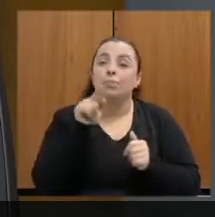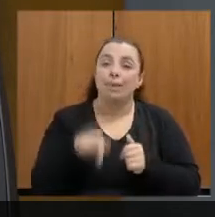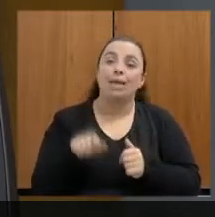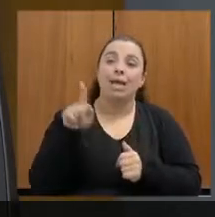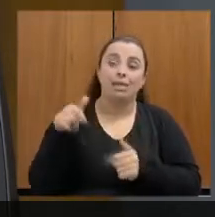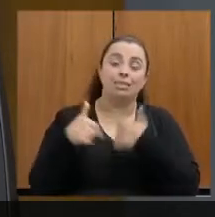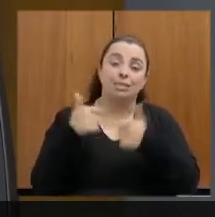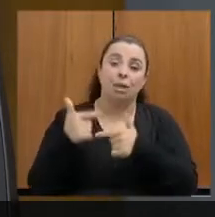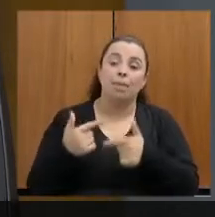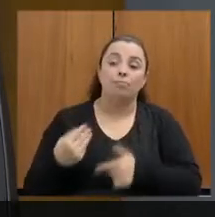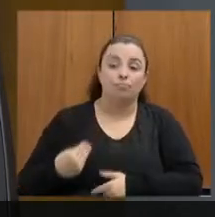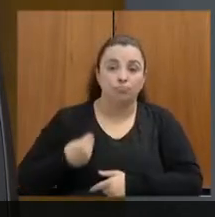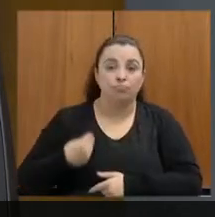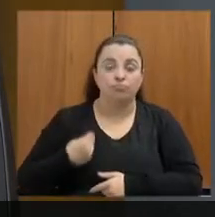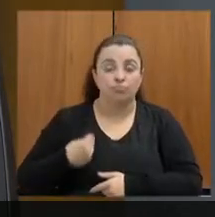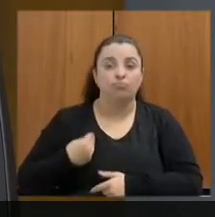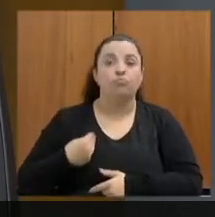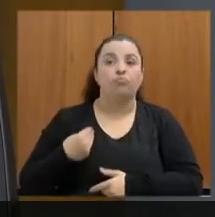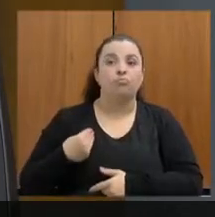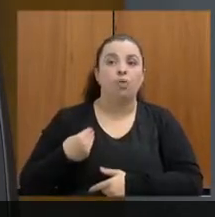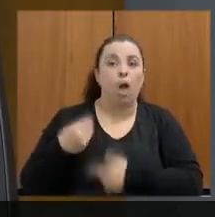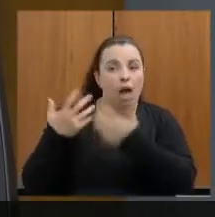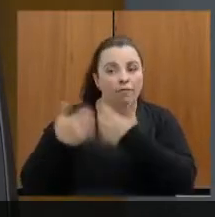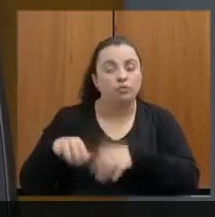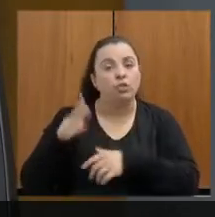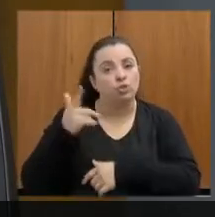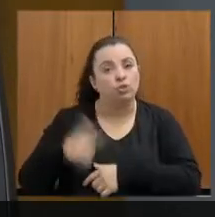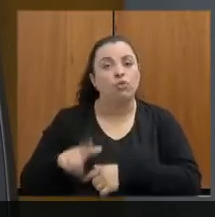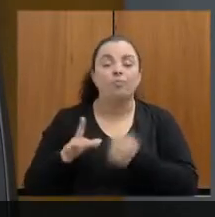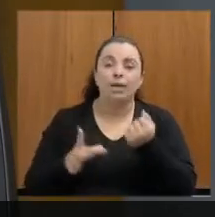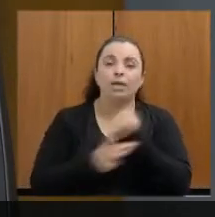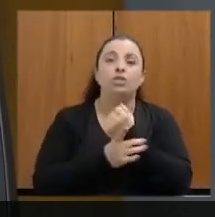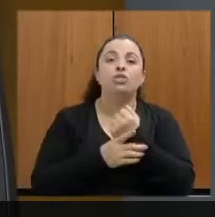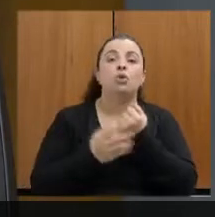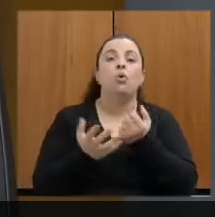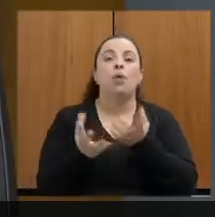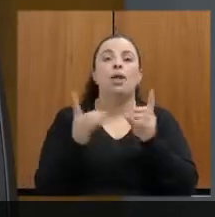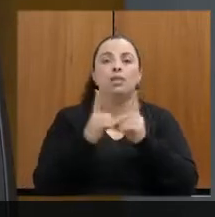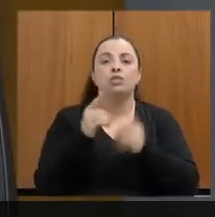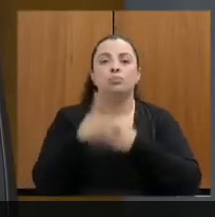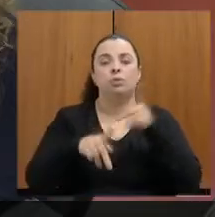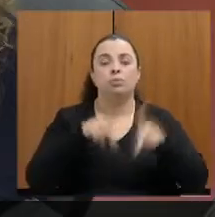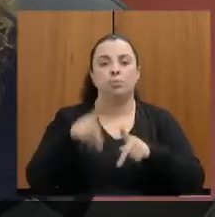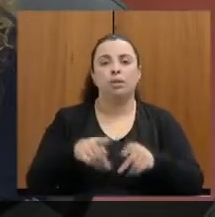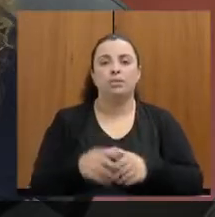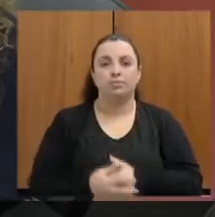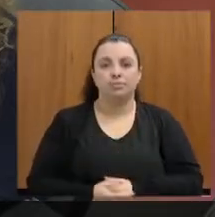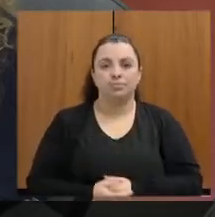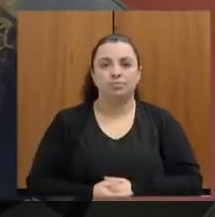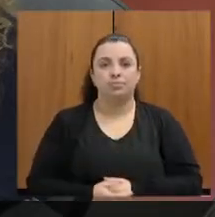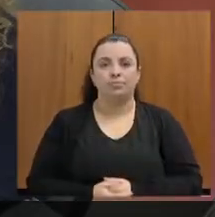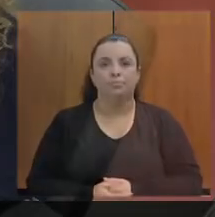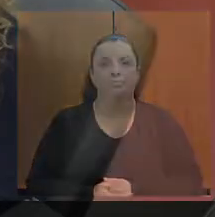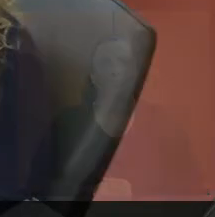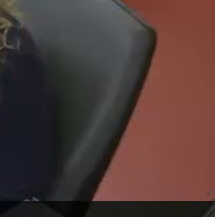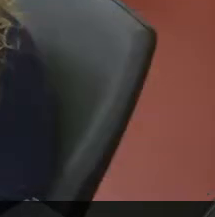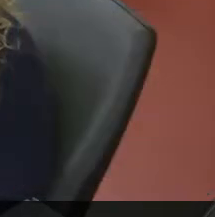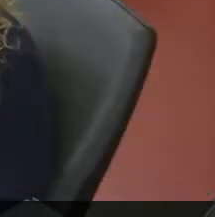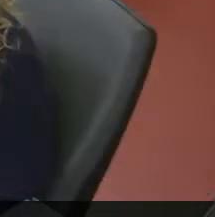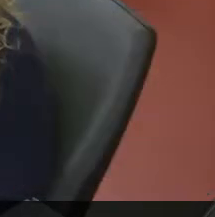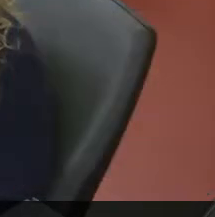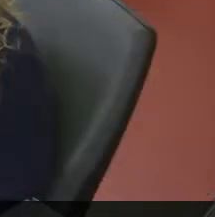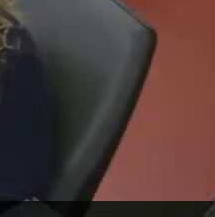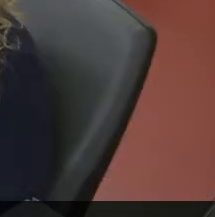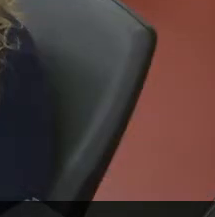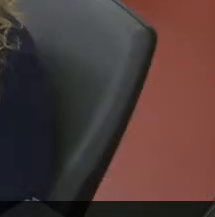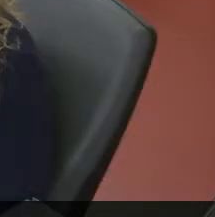restabelecidos para garantir o atendimento do SUS a nossa população muito obrigada precisa cuidado com a palavra o secretário Obrigado